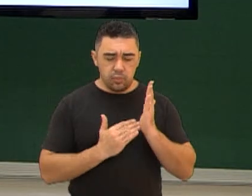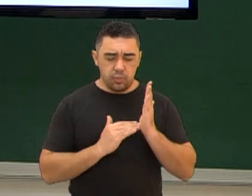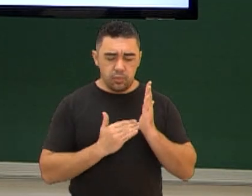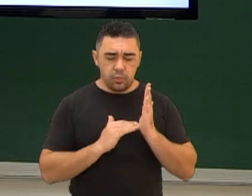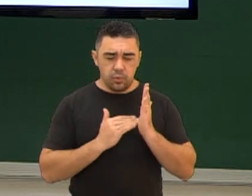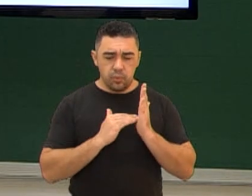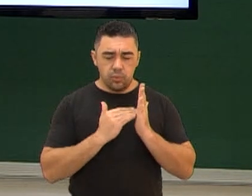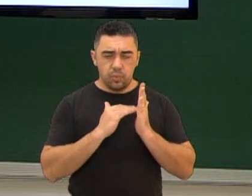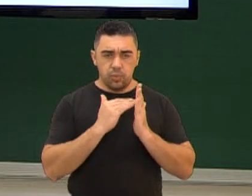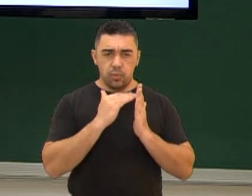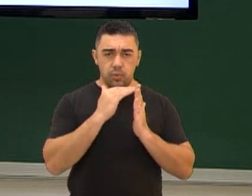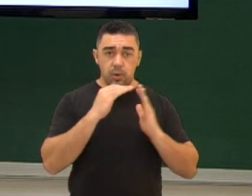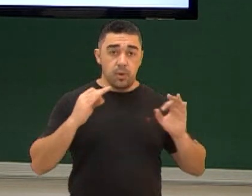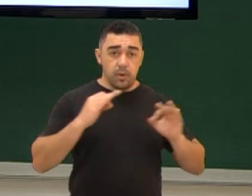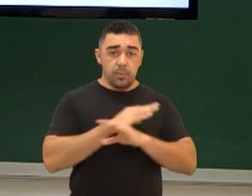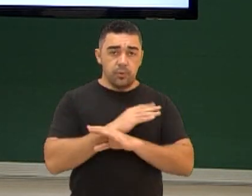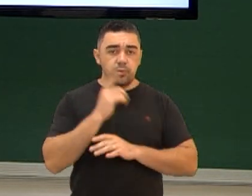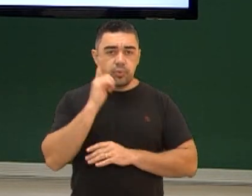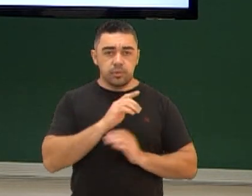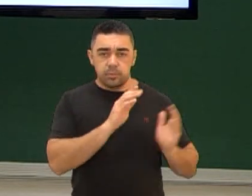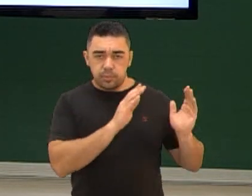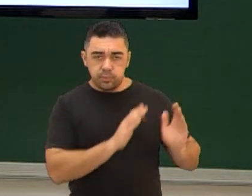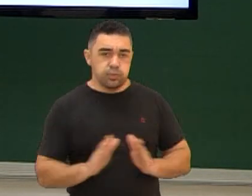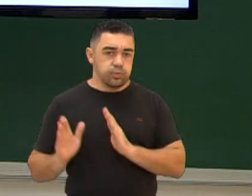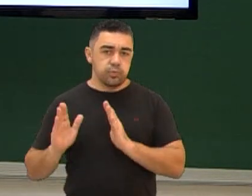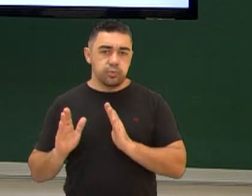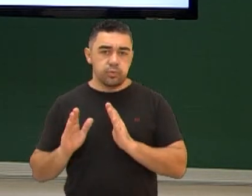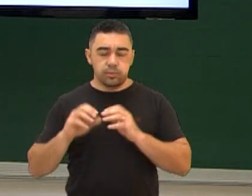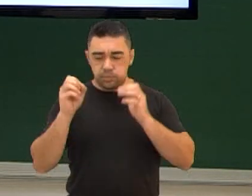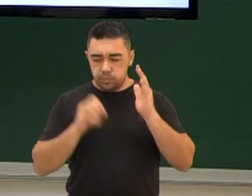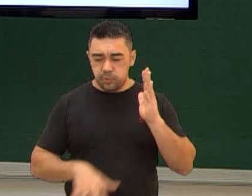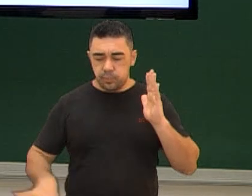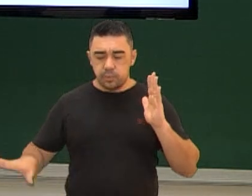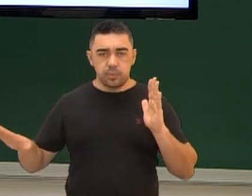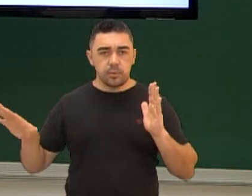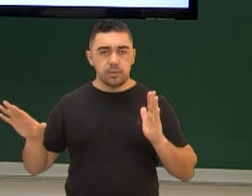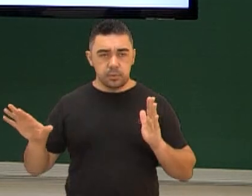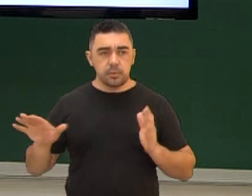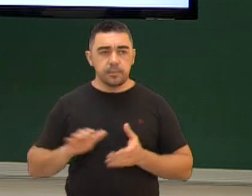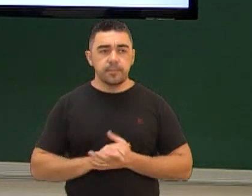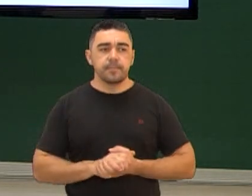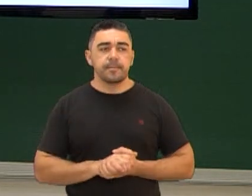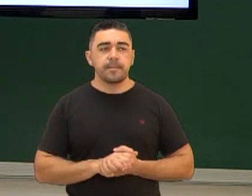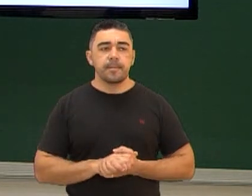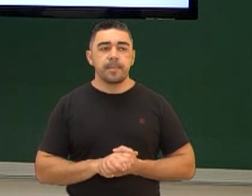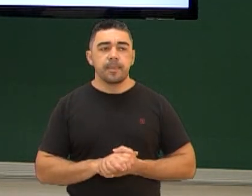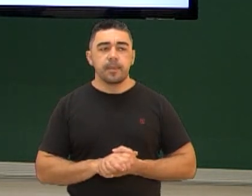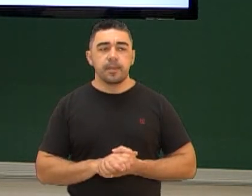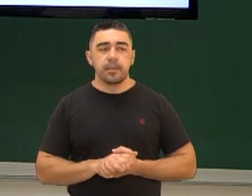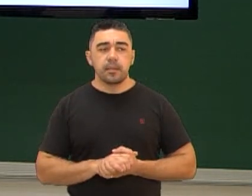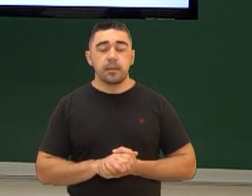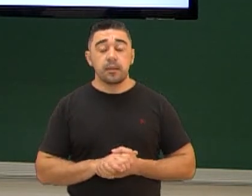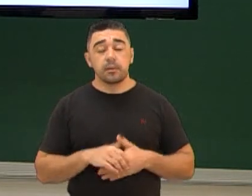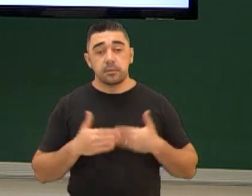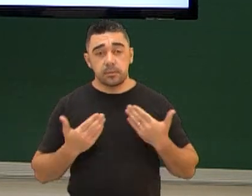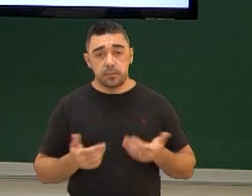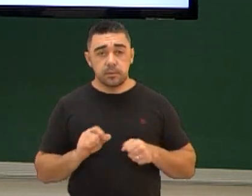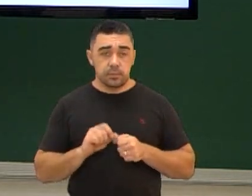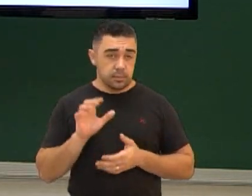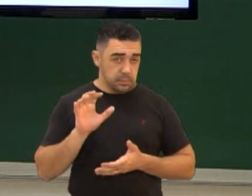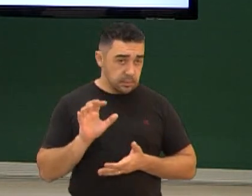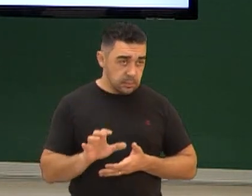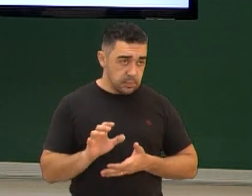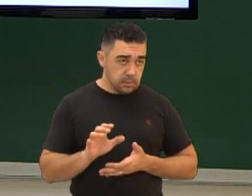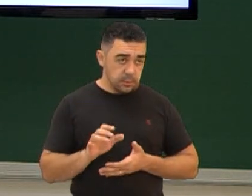ele polarizar e permitir a condução, ele se descarrega. Ok? Ao fazer isso, a